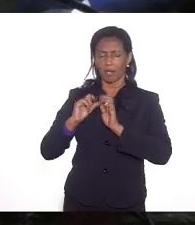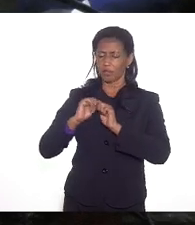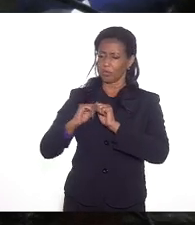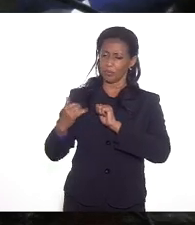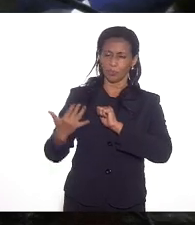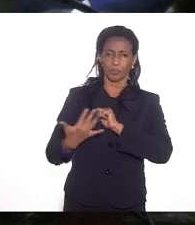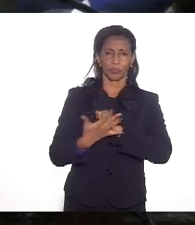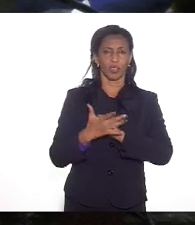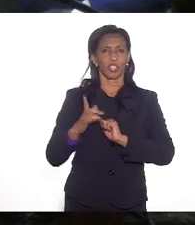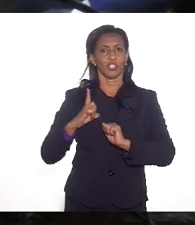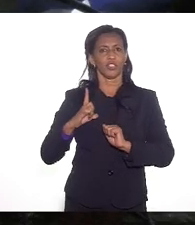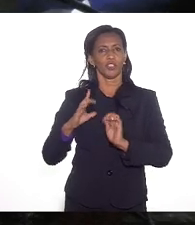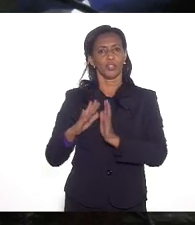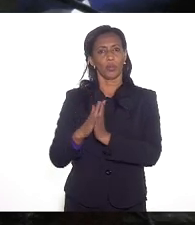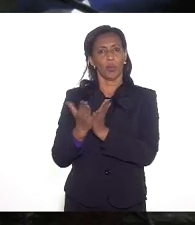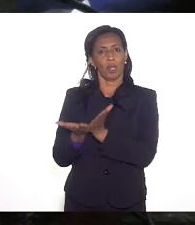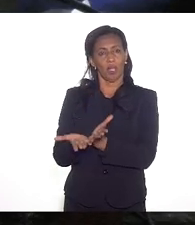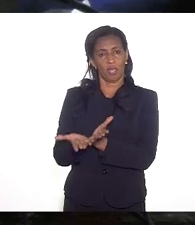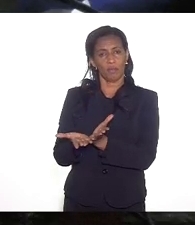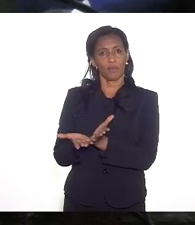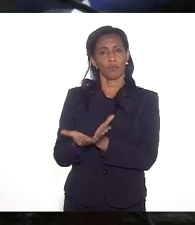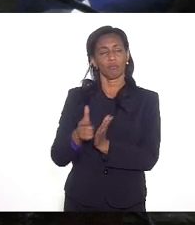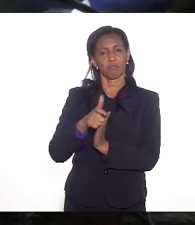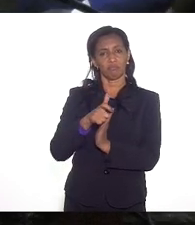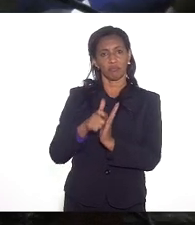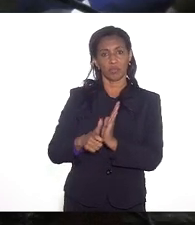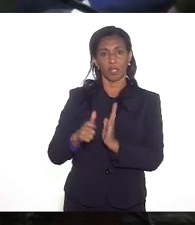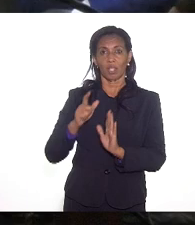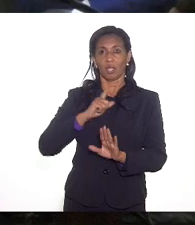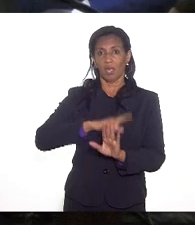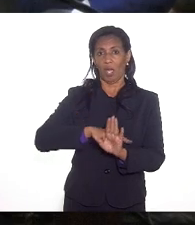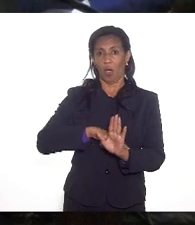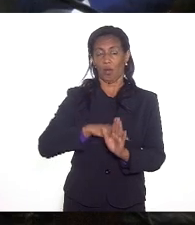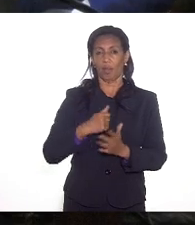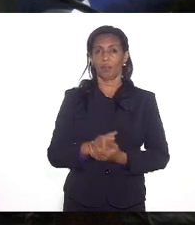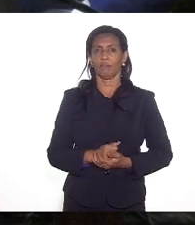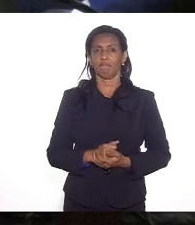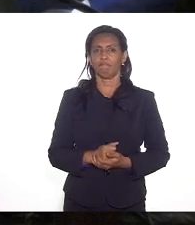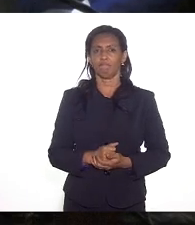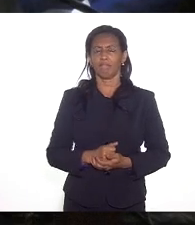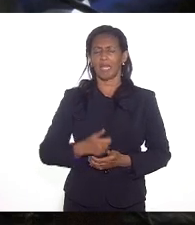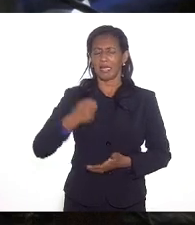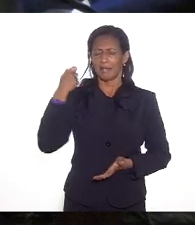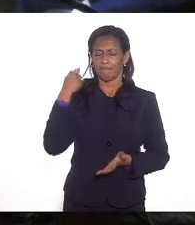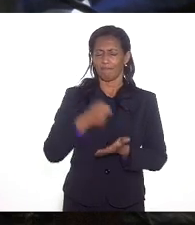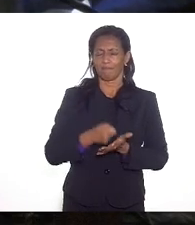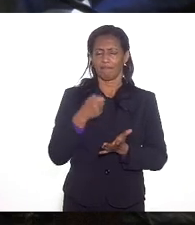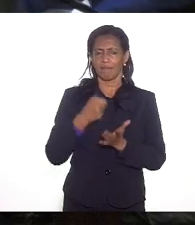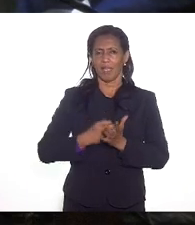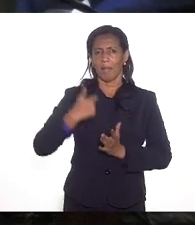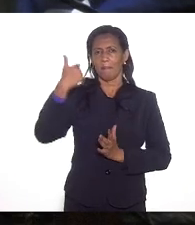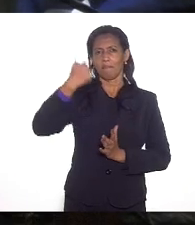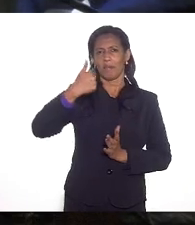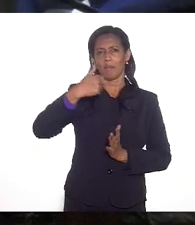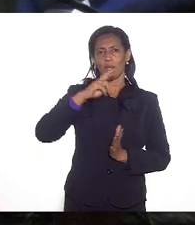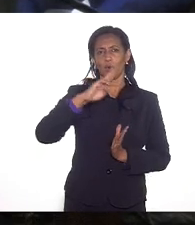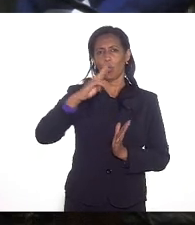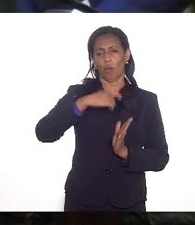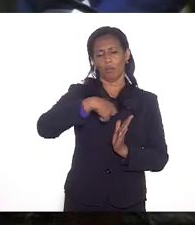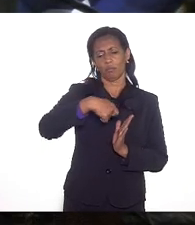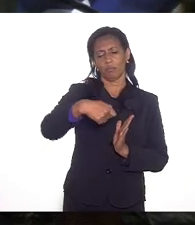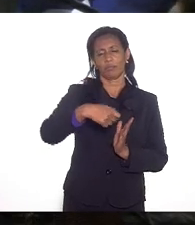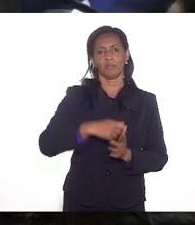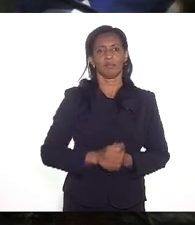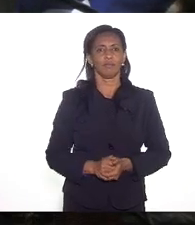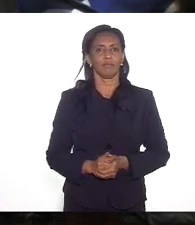pandemia de um livro grande expediente Doutor Luiz Paulo religiosamente era o primeiro a chegar o